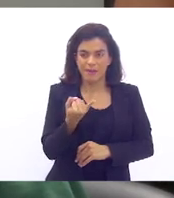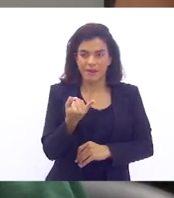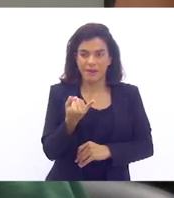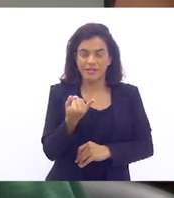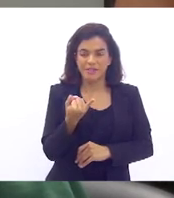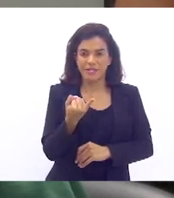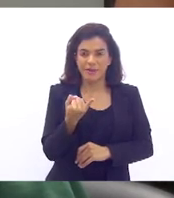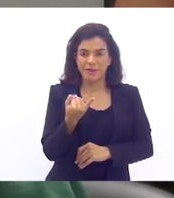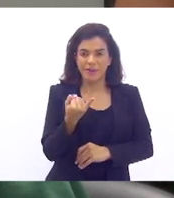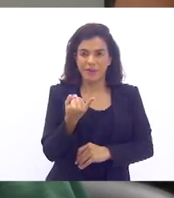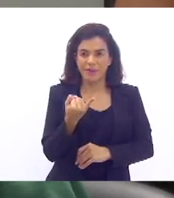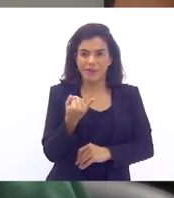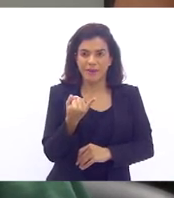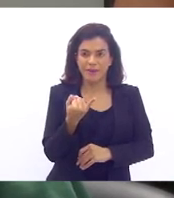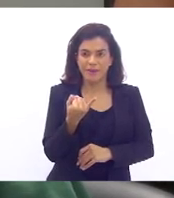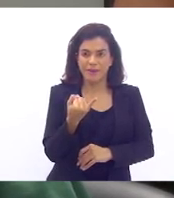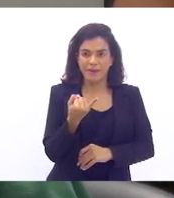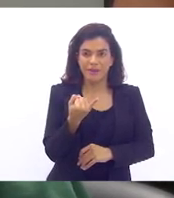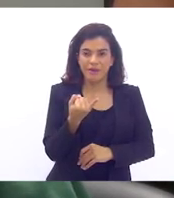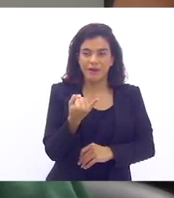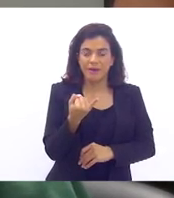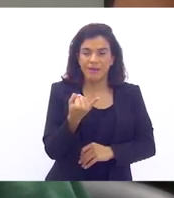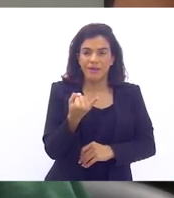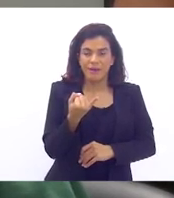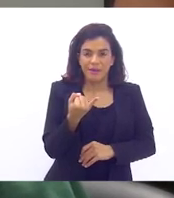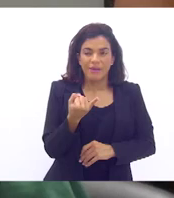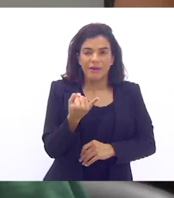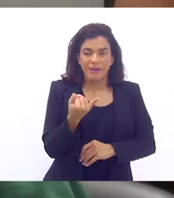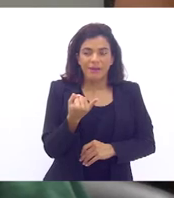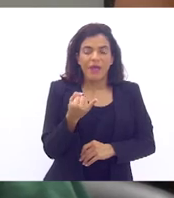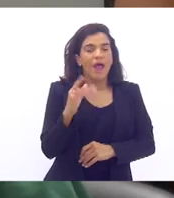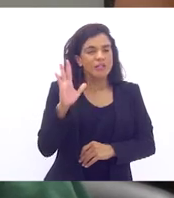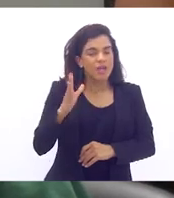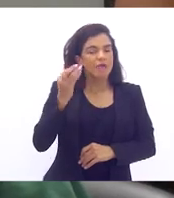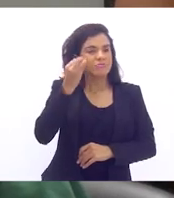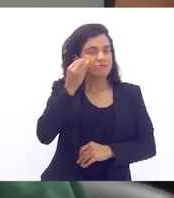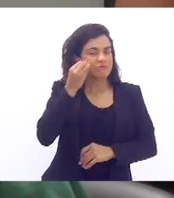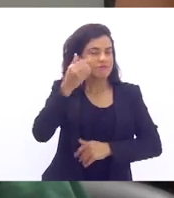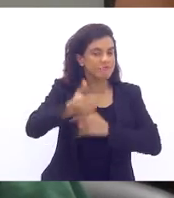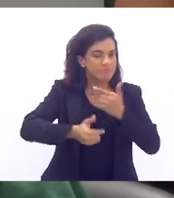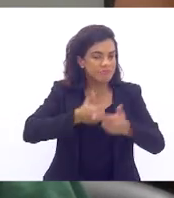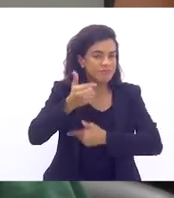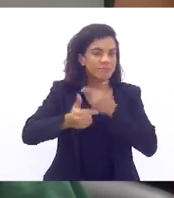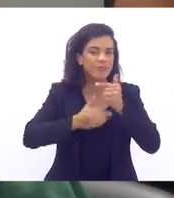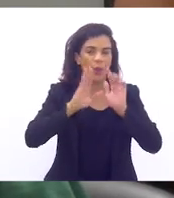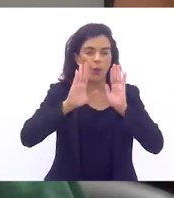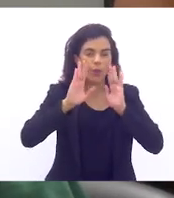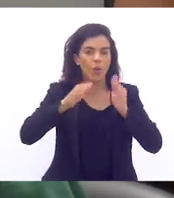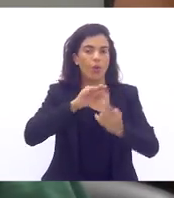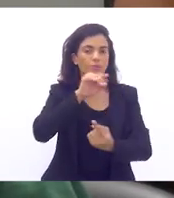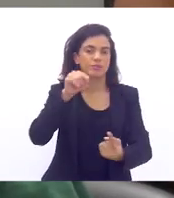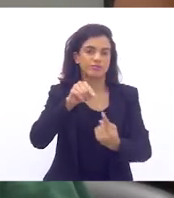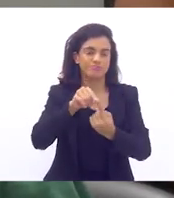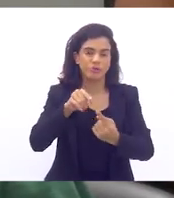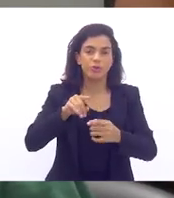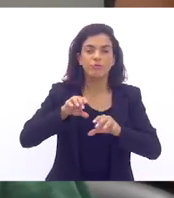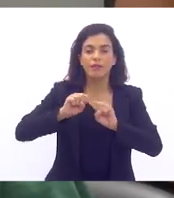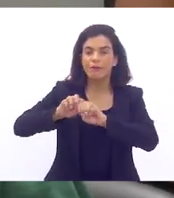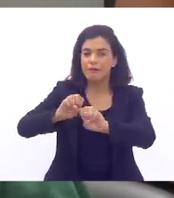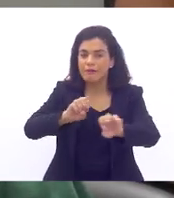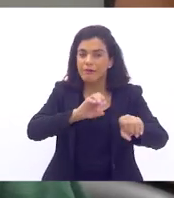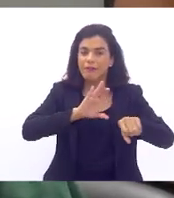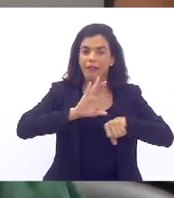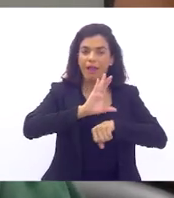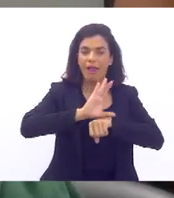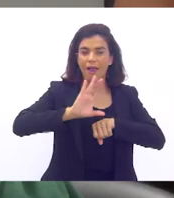ela também vem já tentando fazer algum trabalho em relação a capacitações